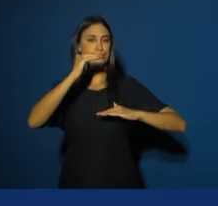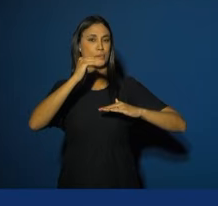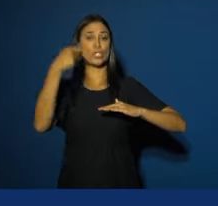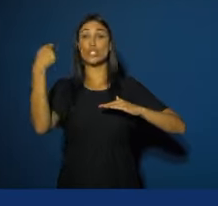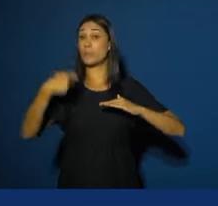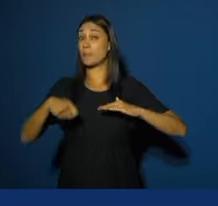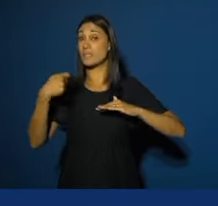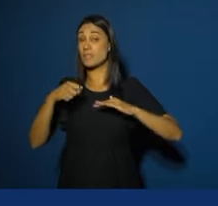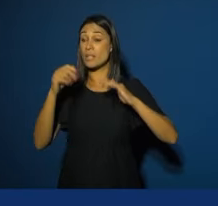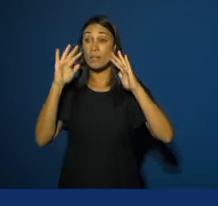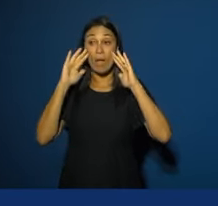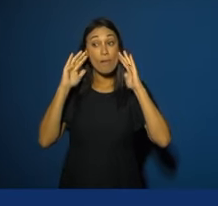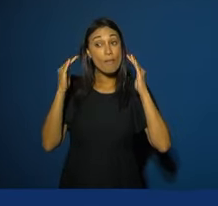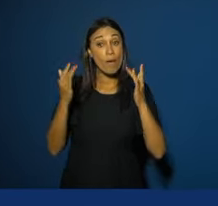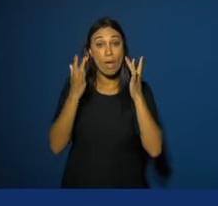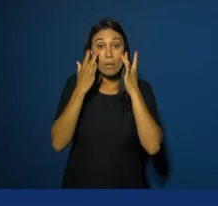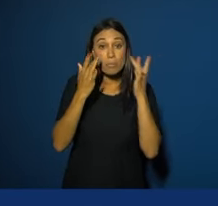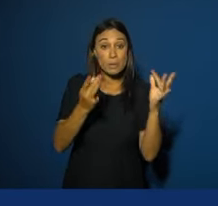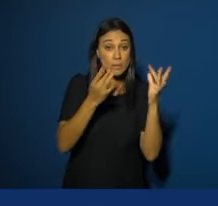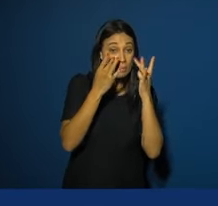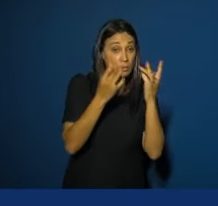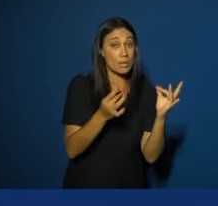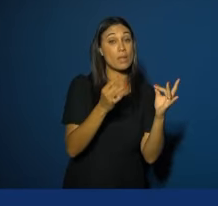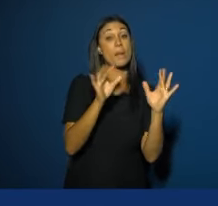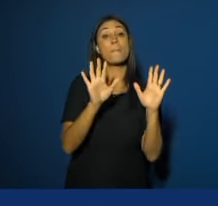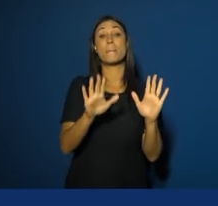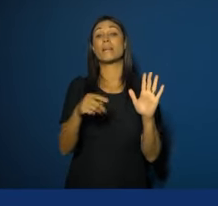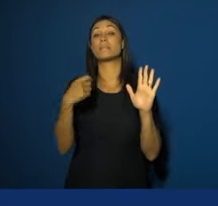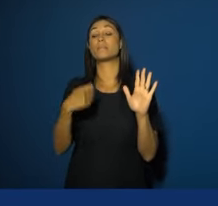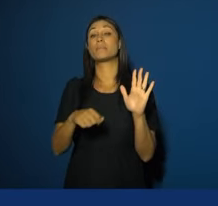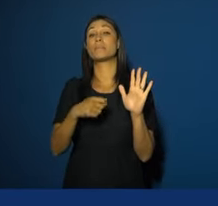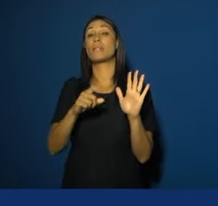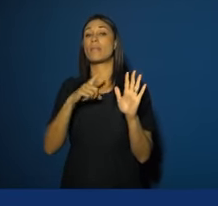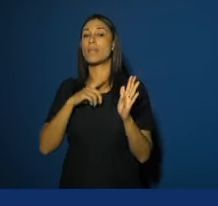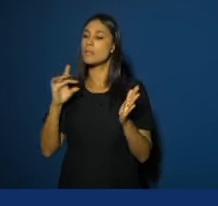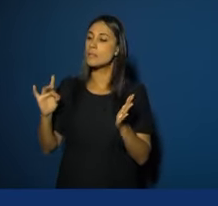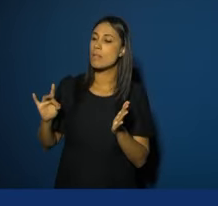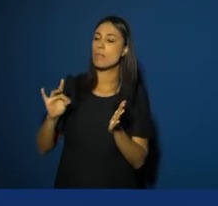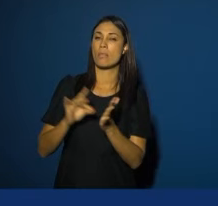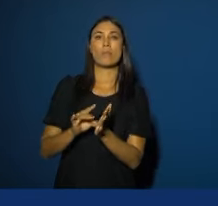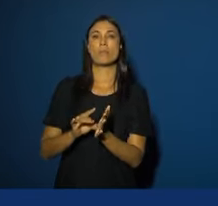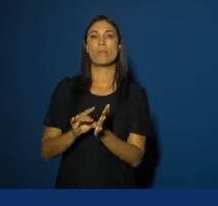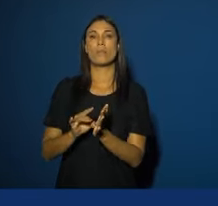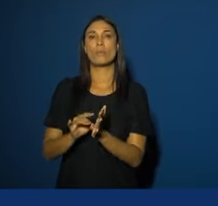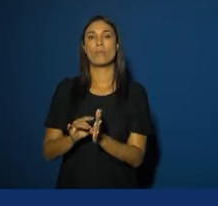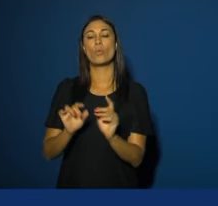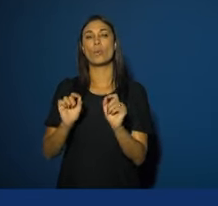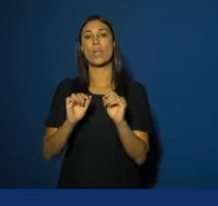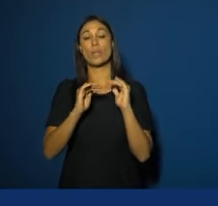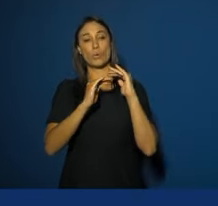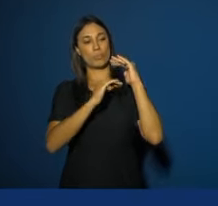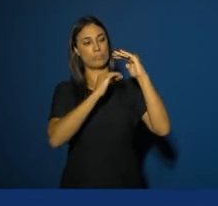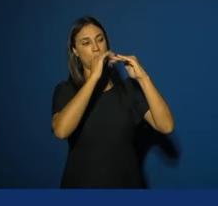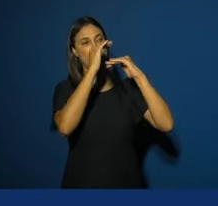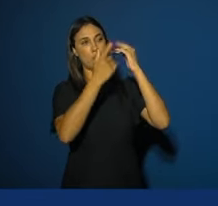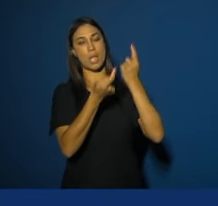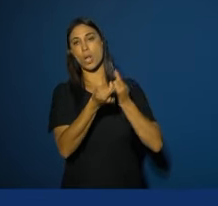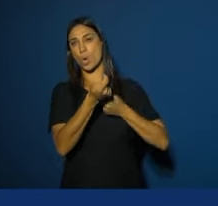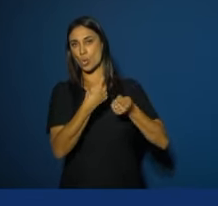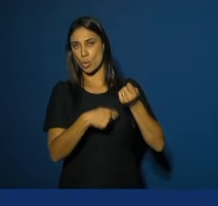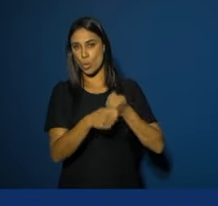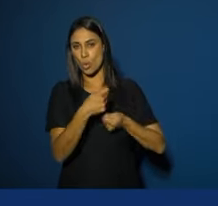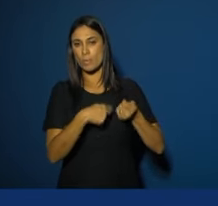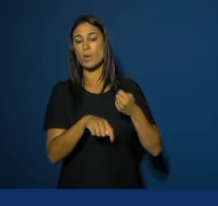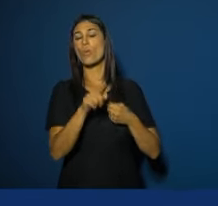tá atento a isso sempre tem que tá atento a isso mas a gente tem que ter certeza que o crescimento econômico